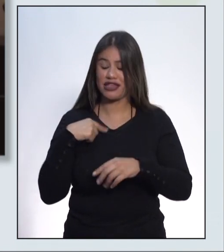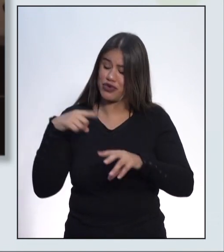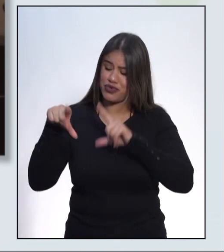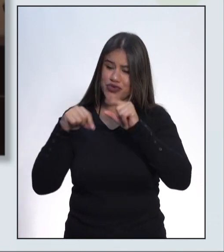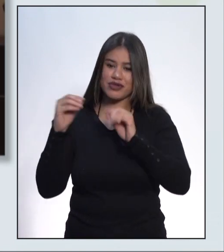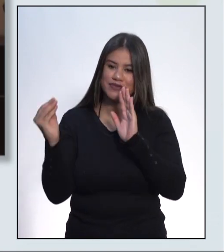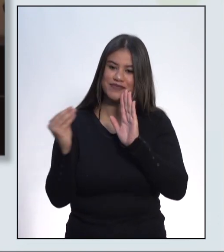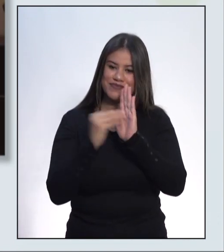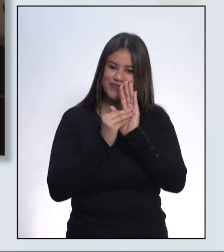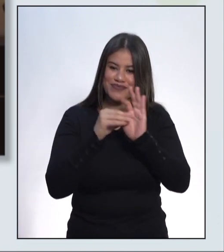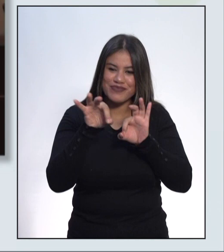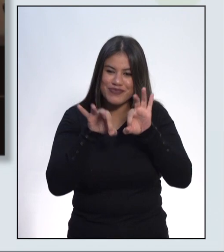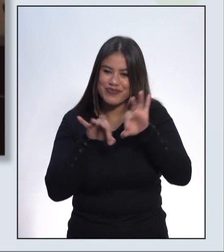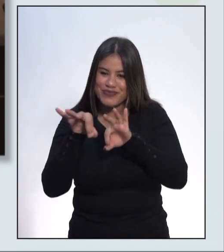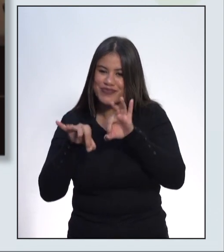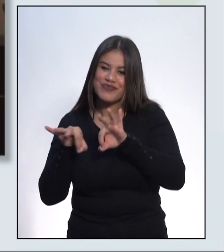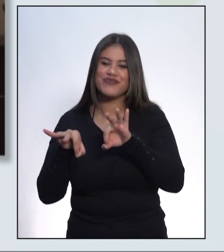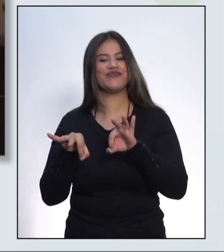dentro do meu projeto.